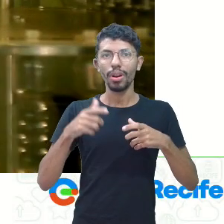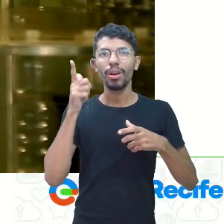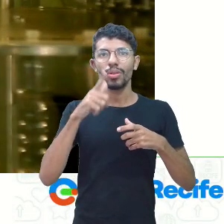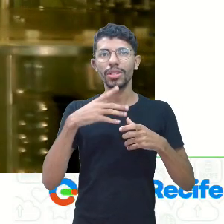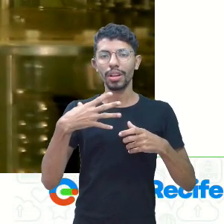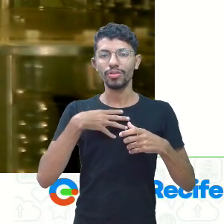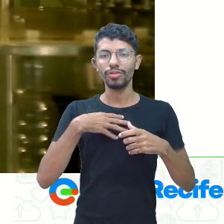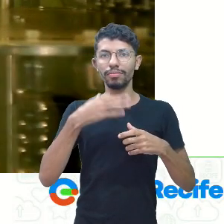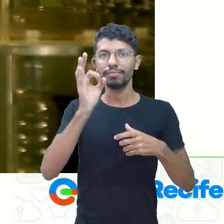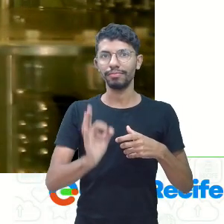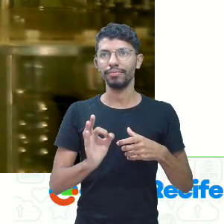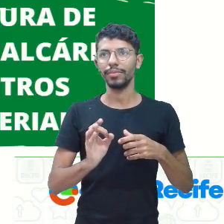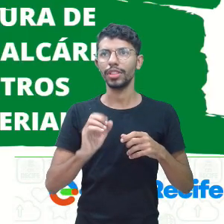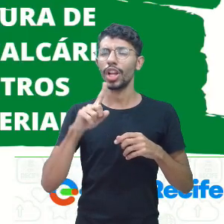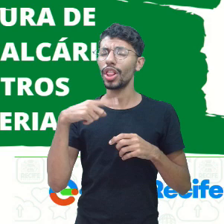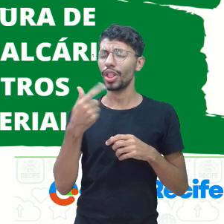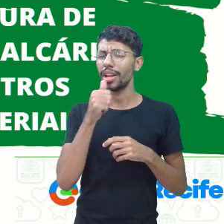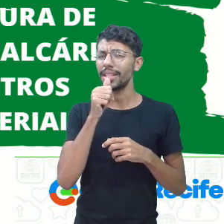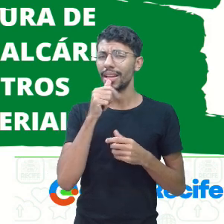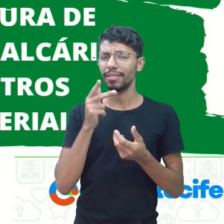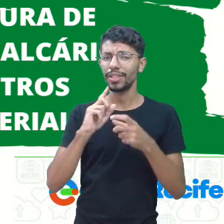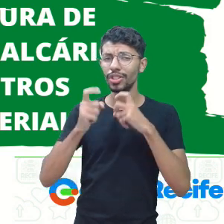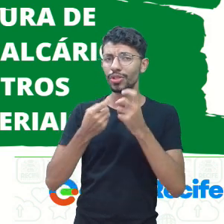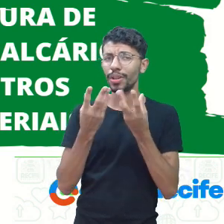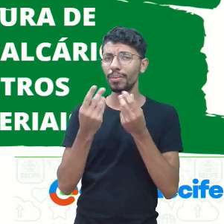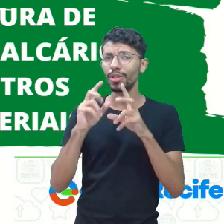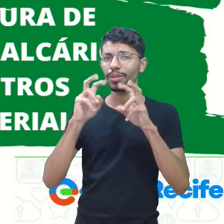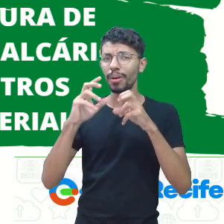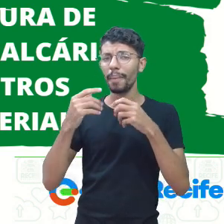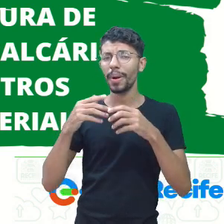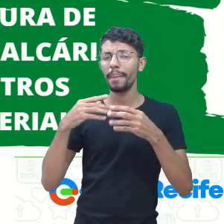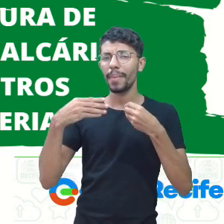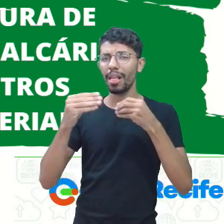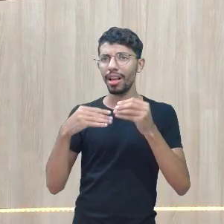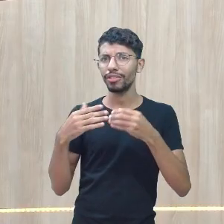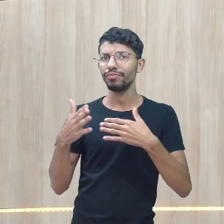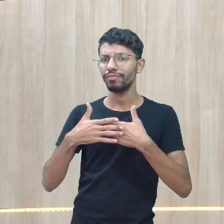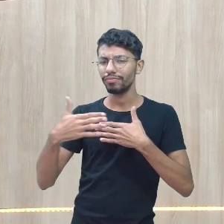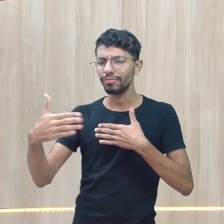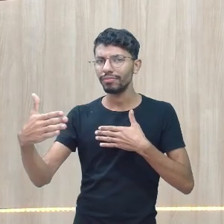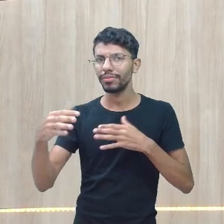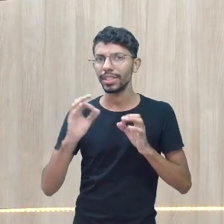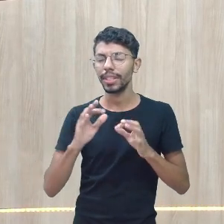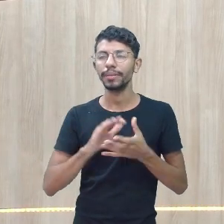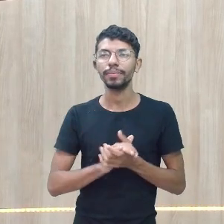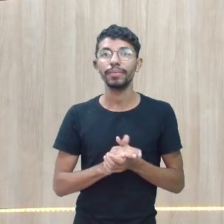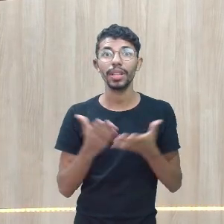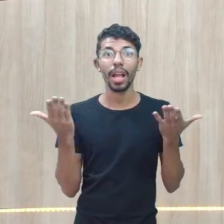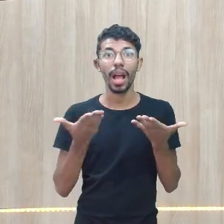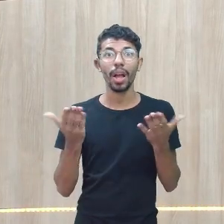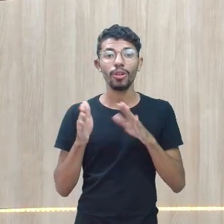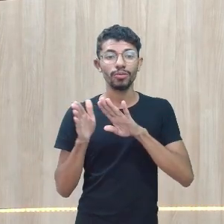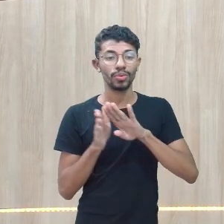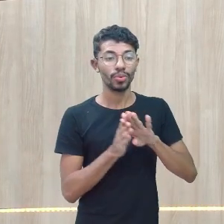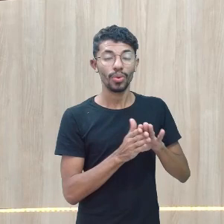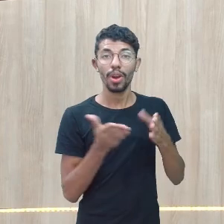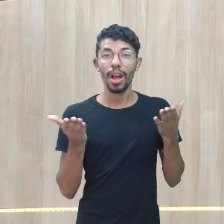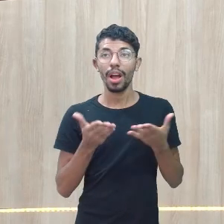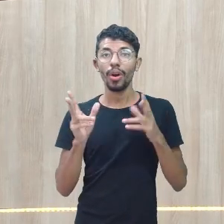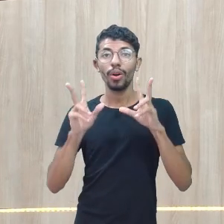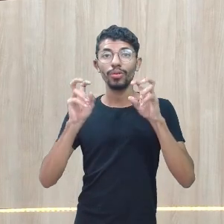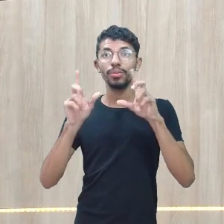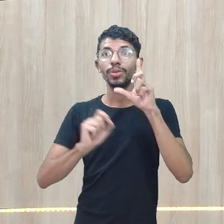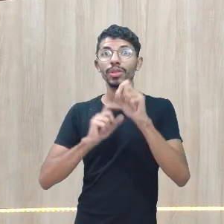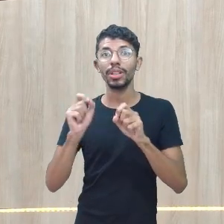Como eu disse, a gente ainda vai conversar sobre plástico. Agora nós vamos para o vidro, né? Perfeito. Eu trouxe para vocês